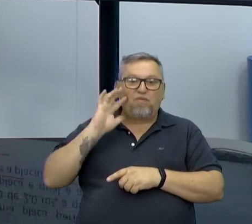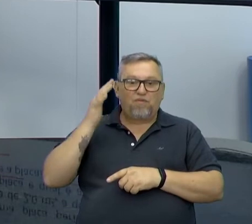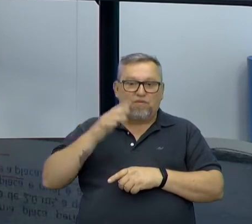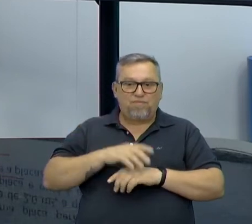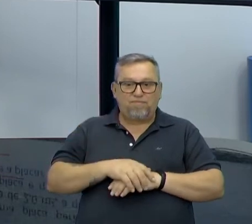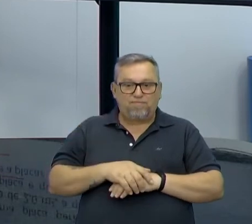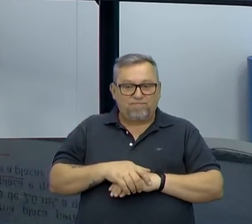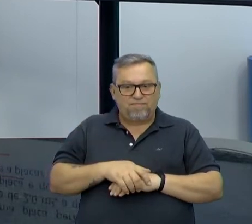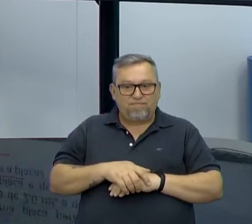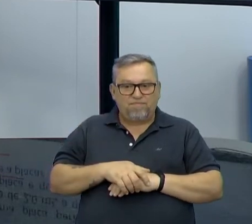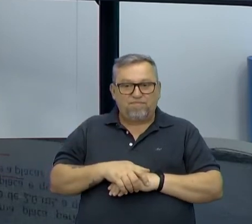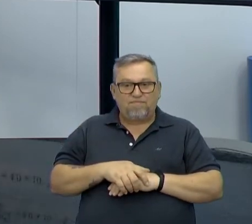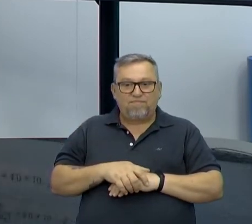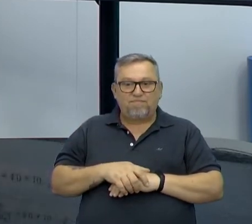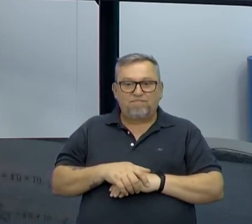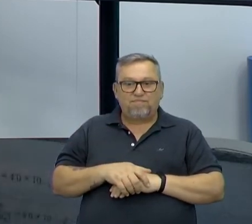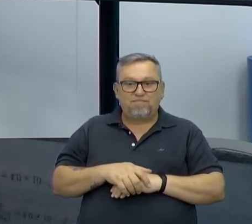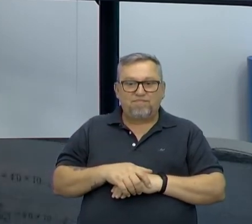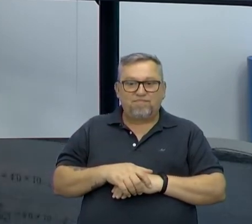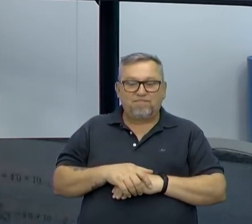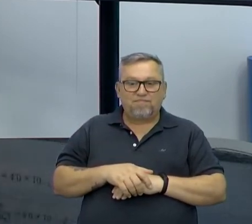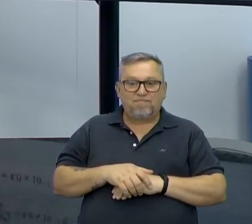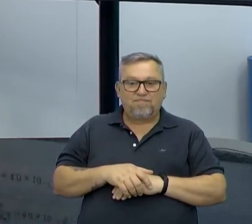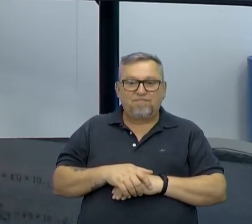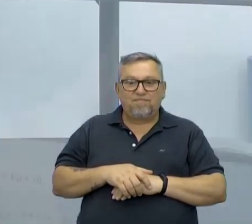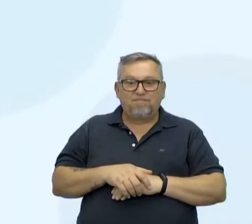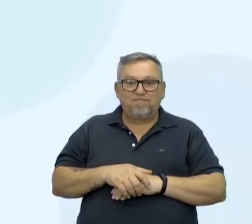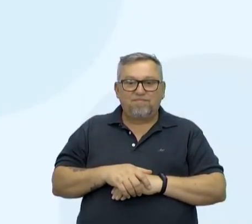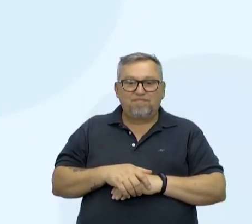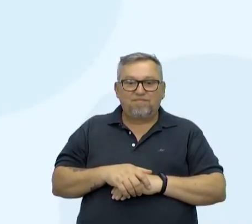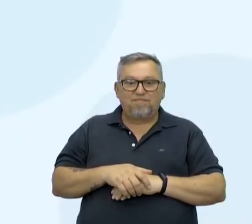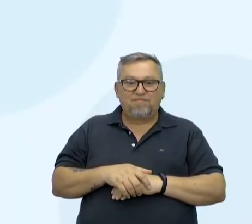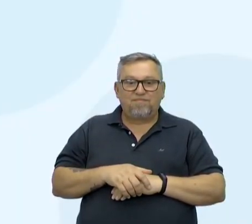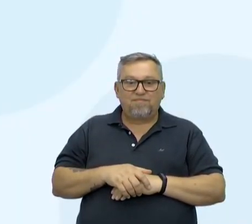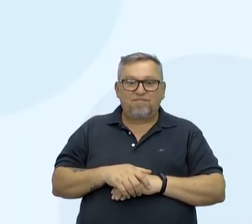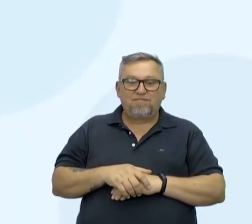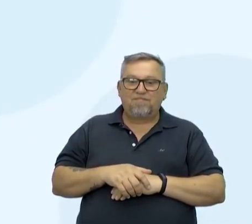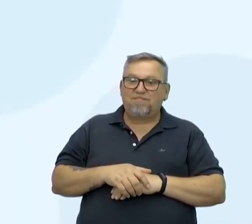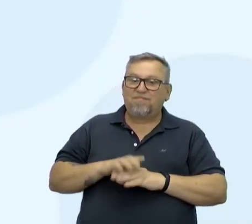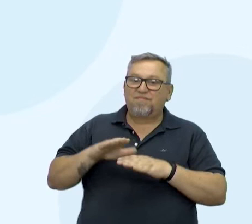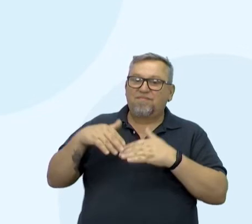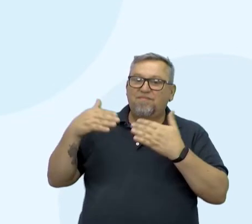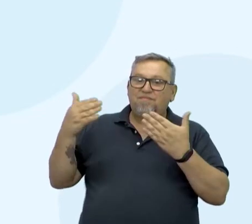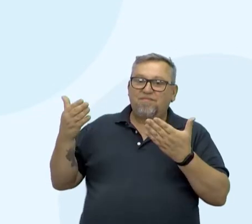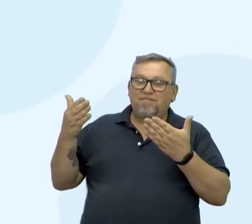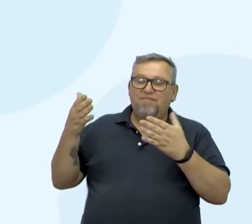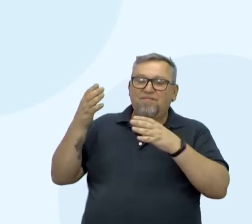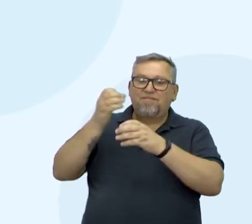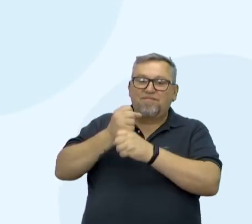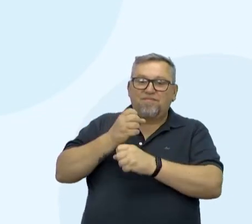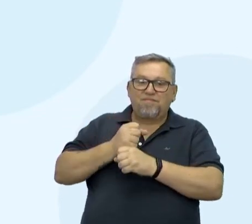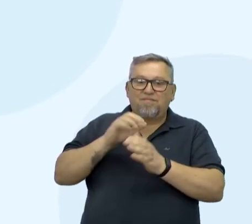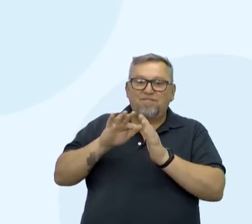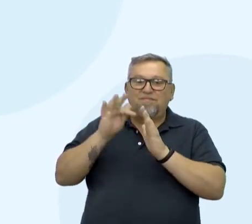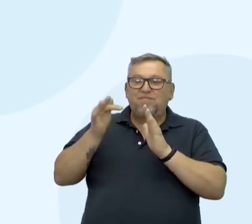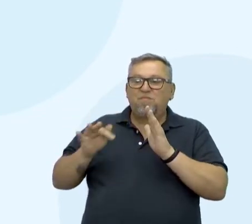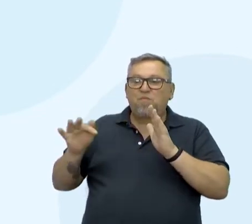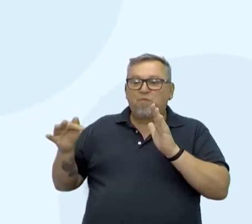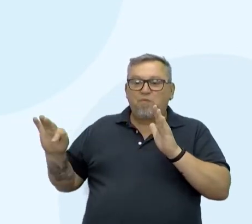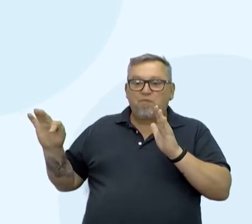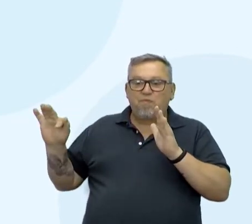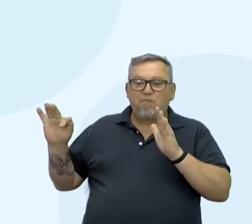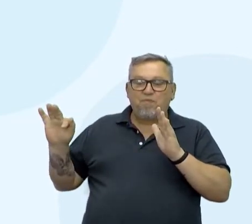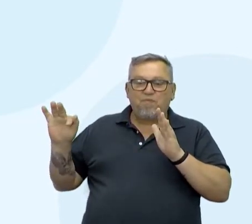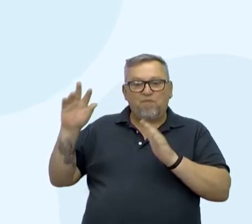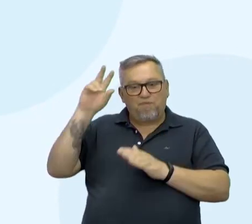vai falar com ele lá depois, ó. Ó, tá aí, ó. Giba, como que eu calculo a frequência dessa onda?